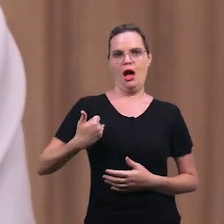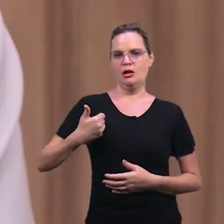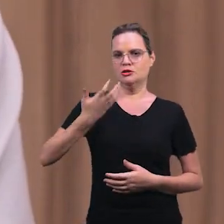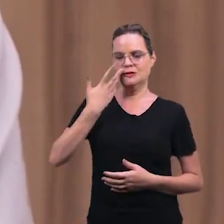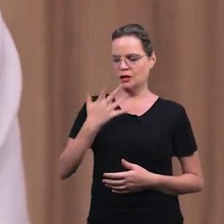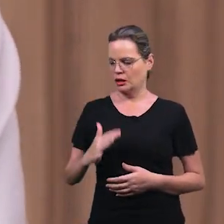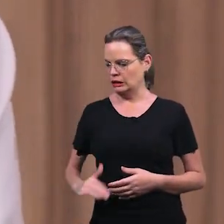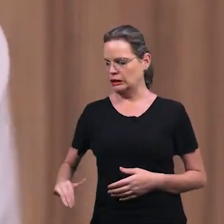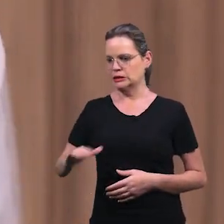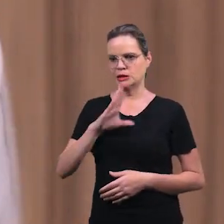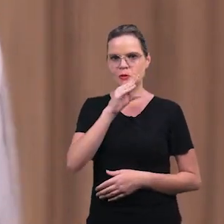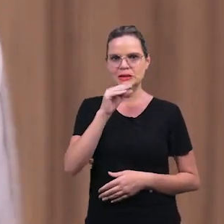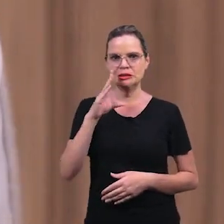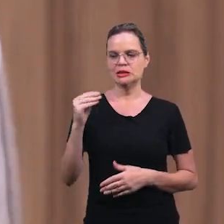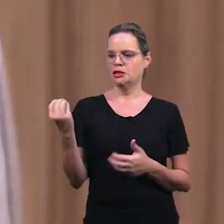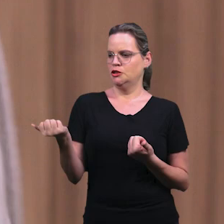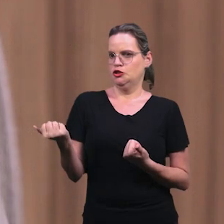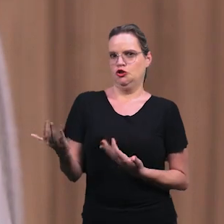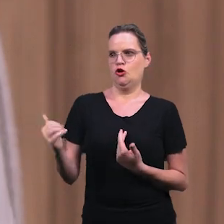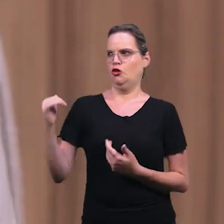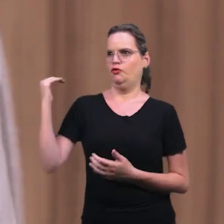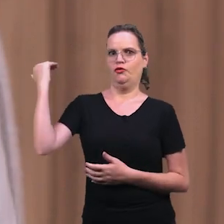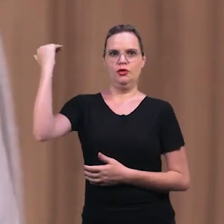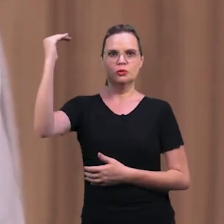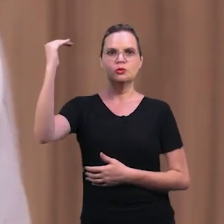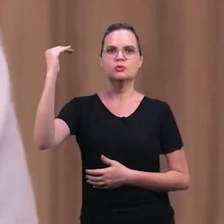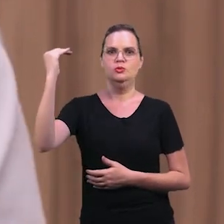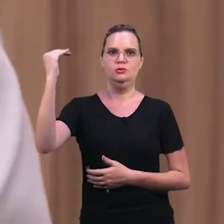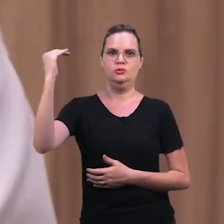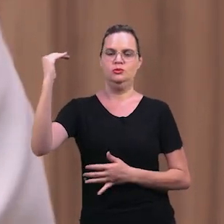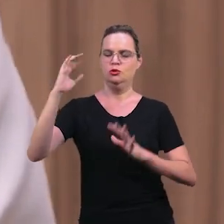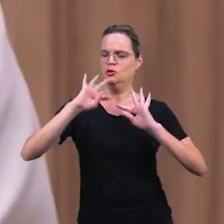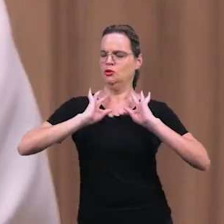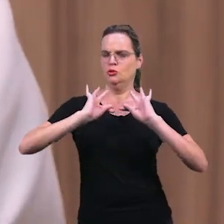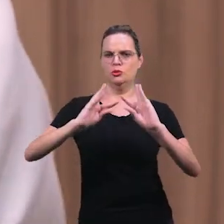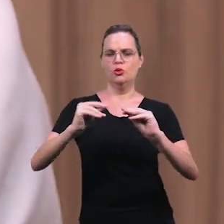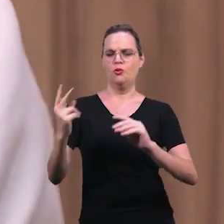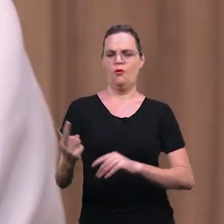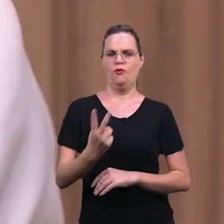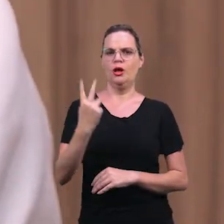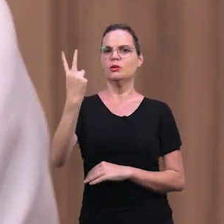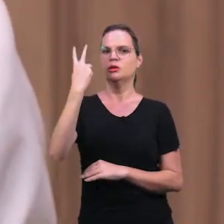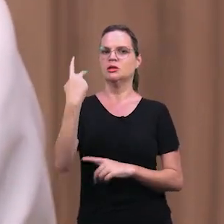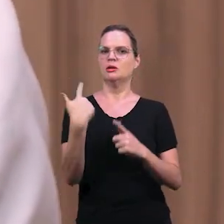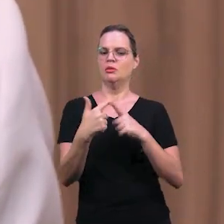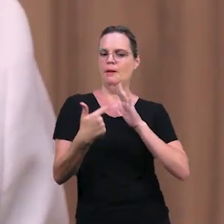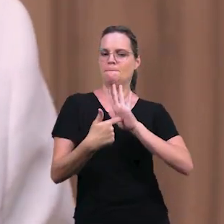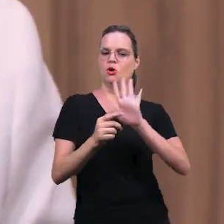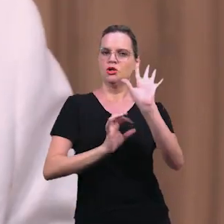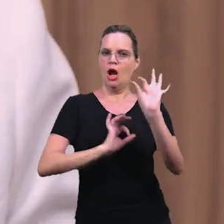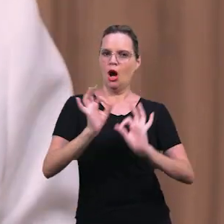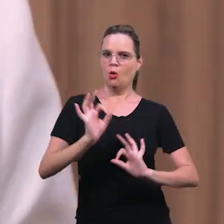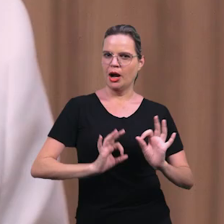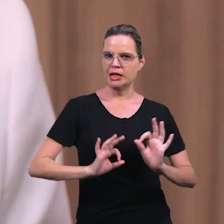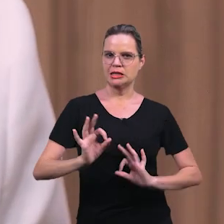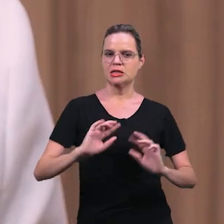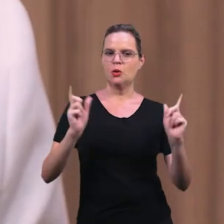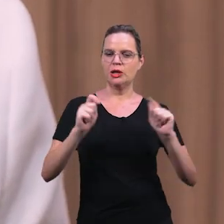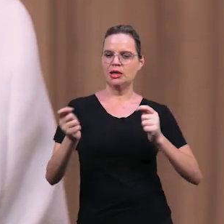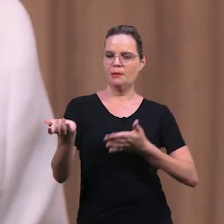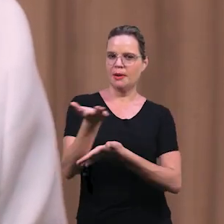Infância, adolescência, juventude e fase adulta. Então, tem elementos que falam da organização, de uma